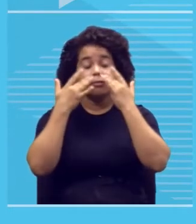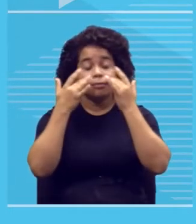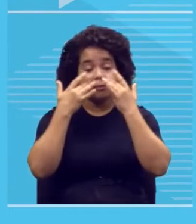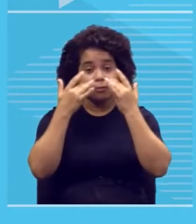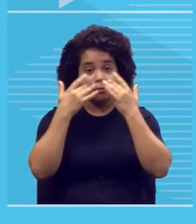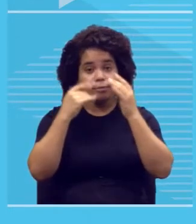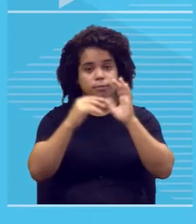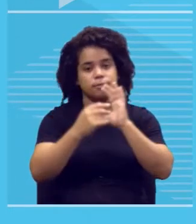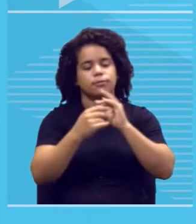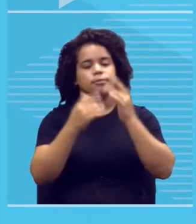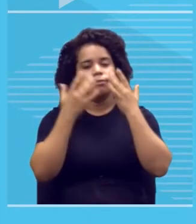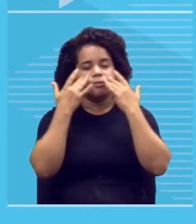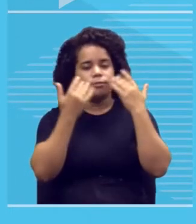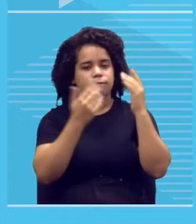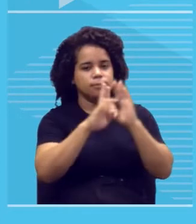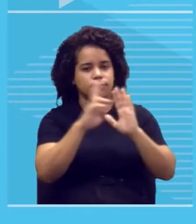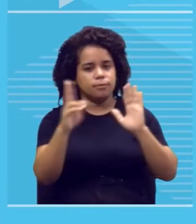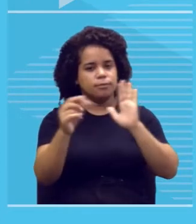brestiano